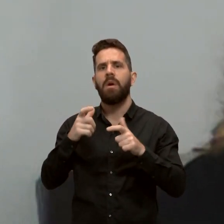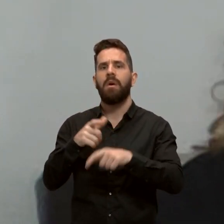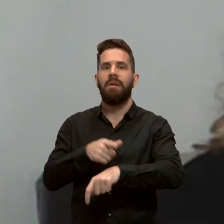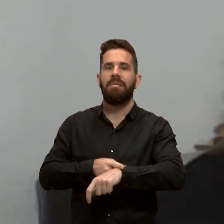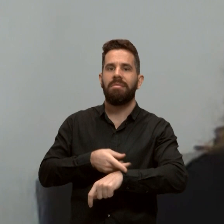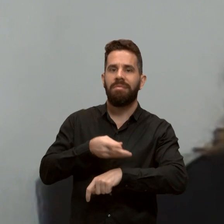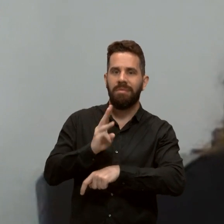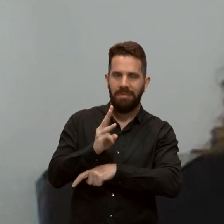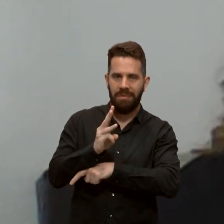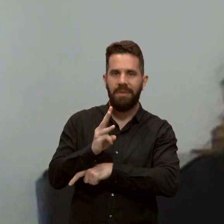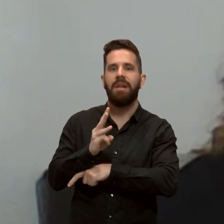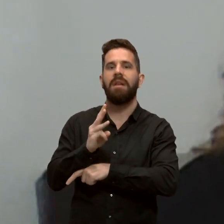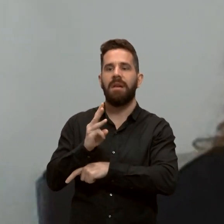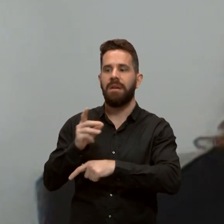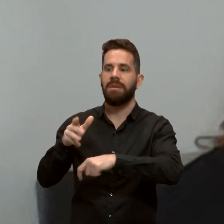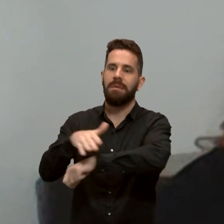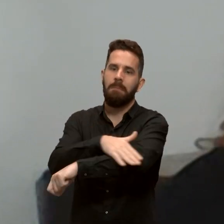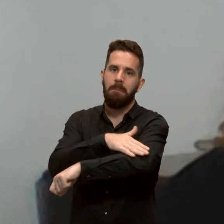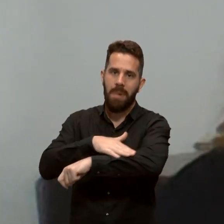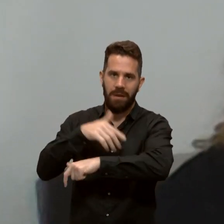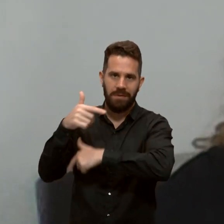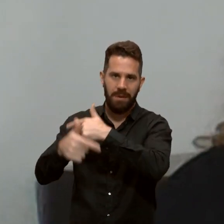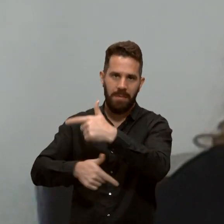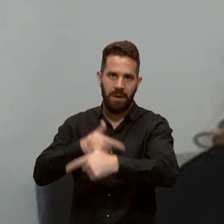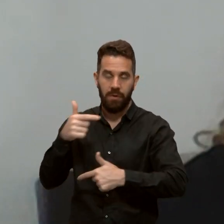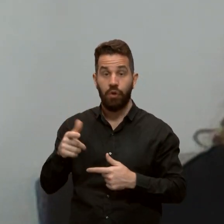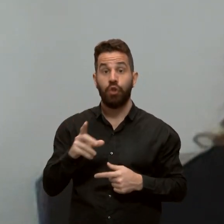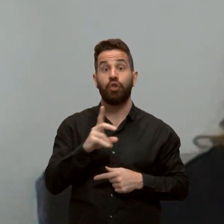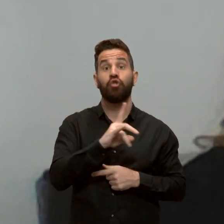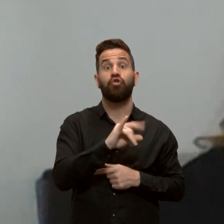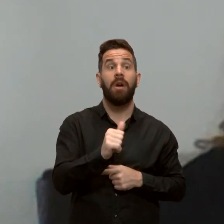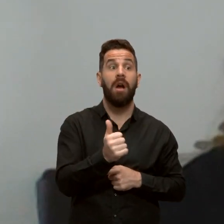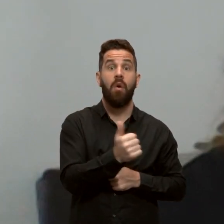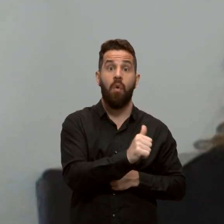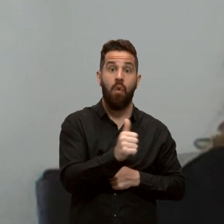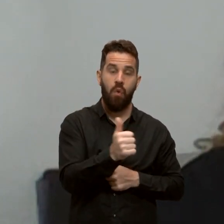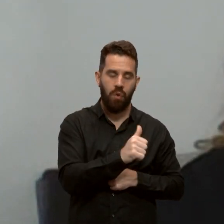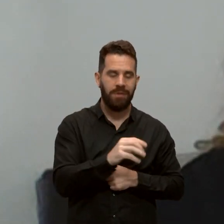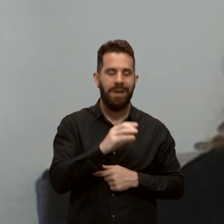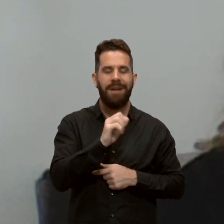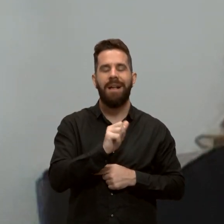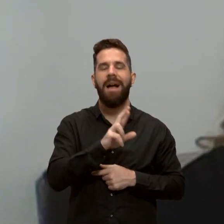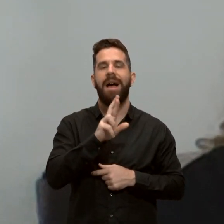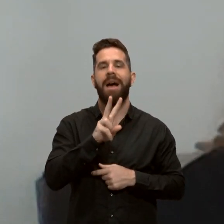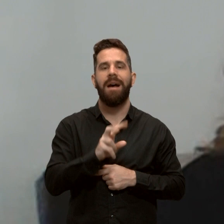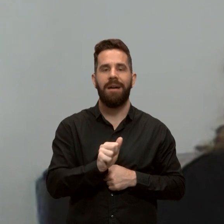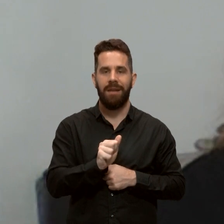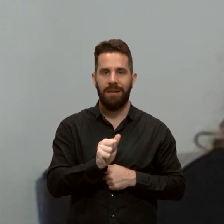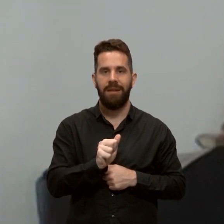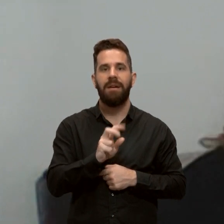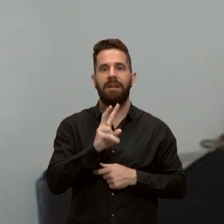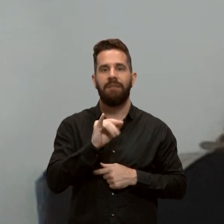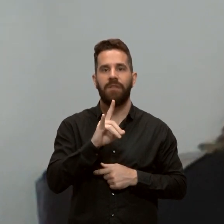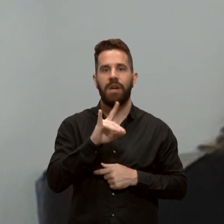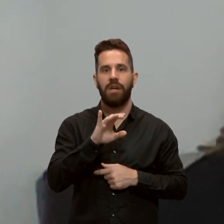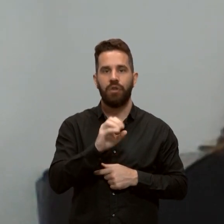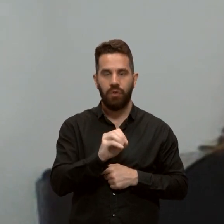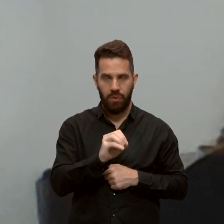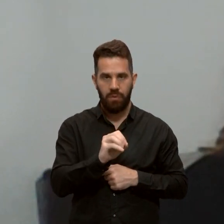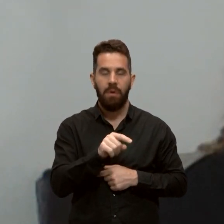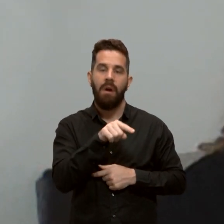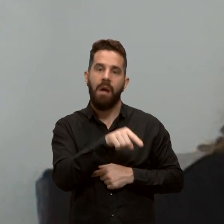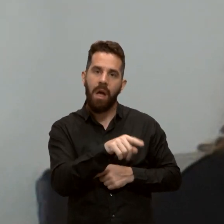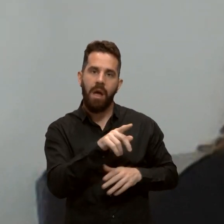Trabalhador, e no dia 11, no domingo, na Cara Vídeo, que fica ali próximo à Praça Cívica, uma edição do Café